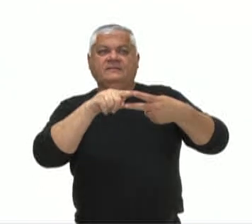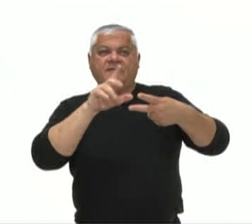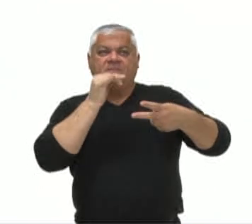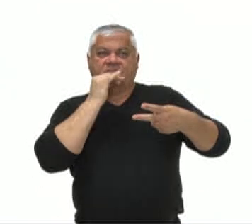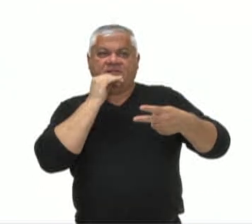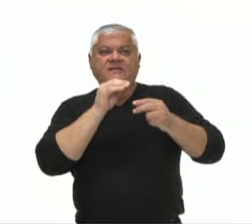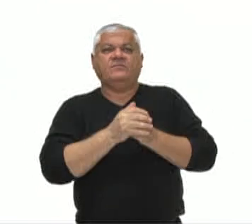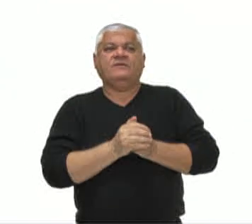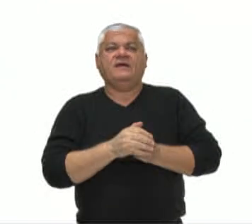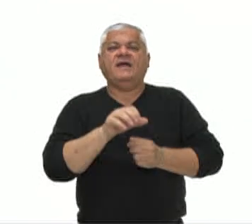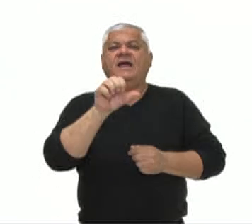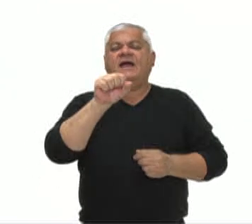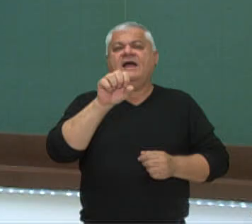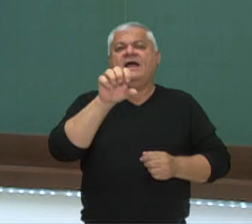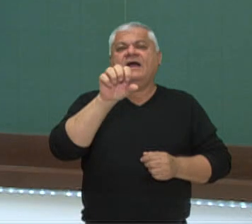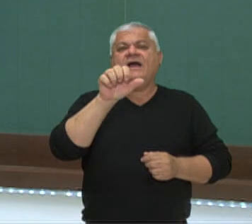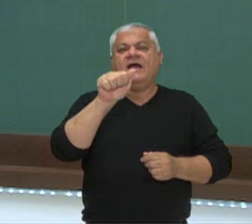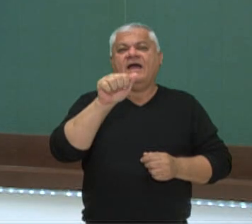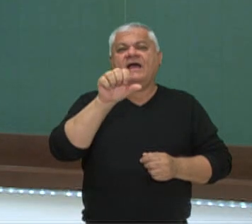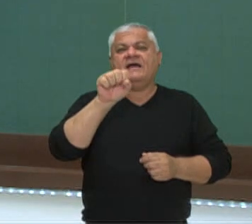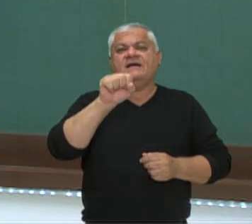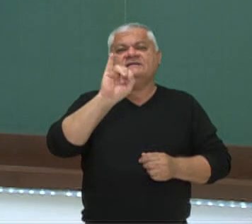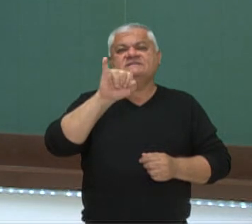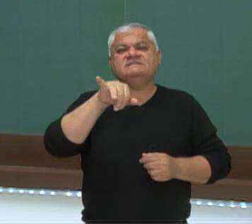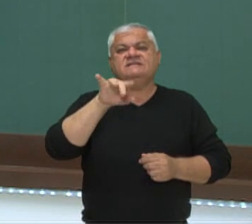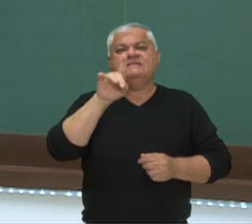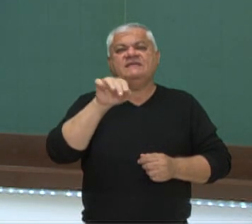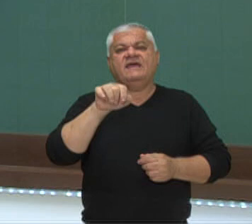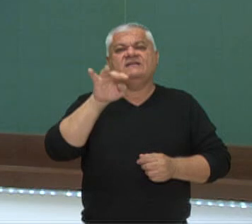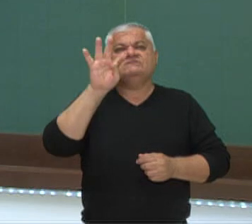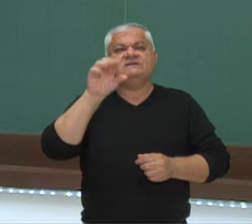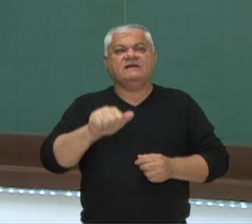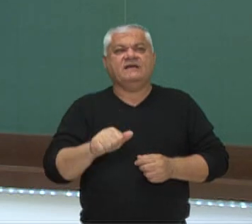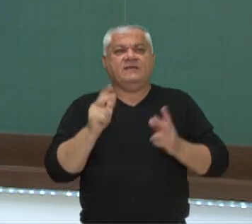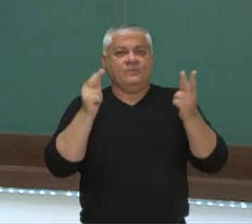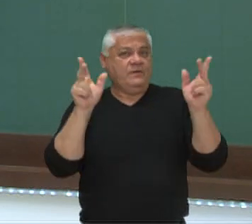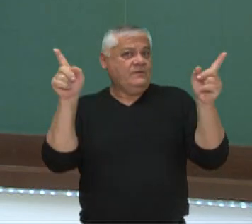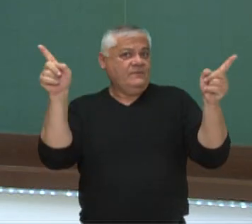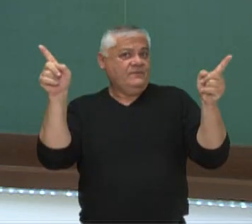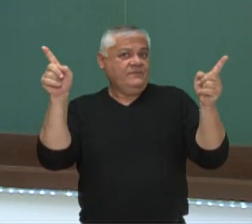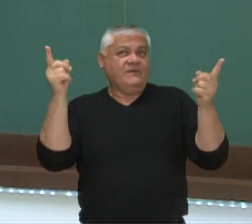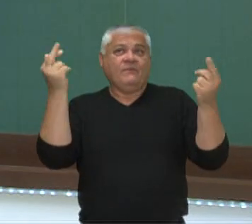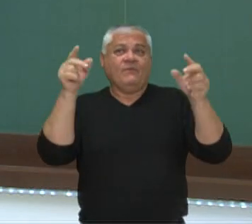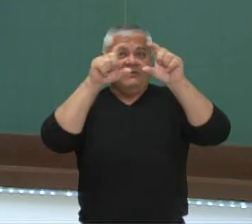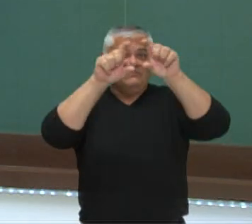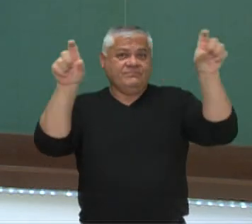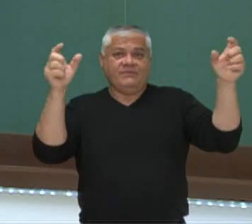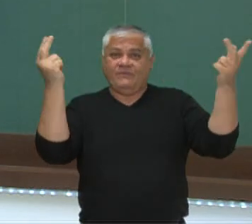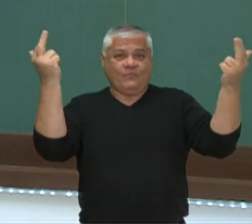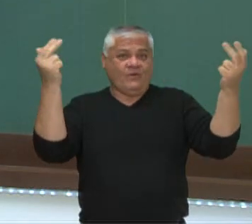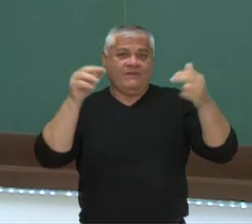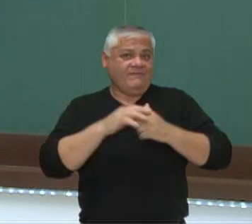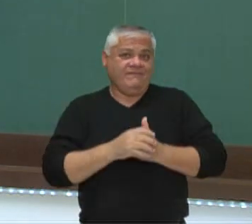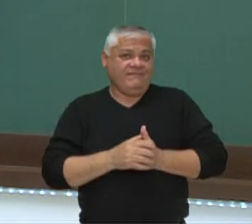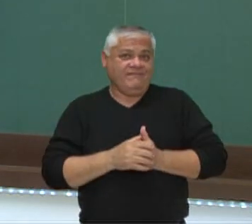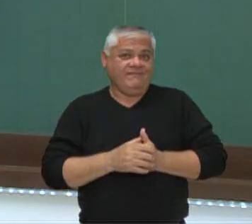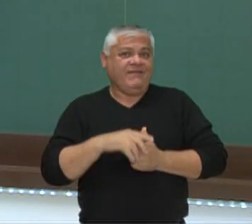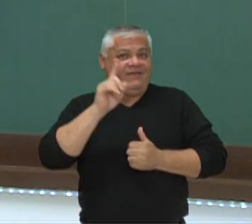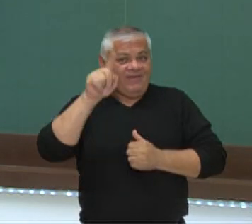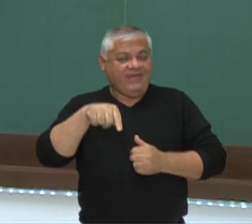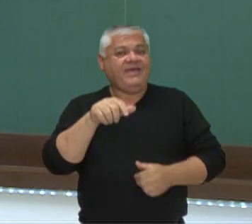elas vêm sem conjunção coordenativa. É o caso que temos aqui. A maioria das orações do nosso período